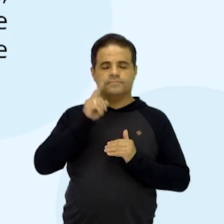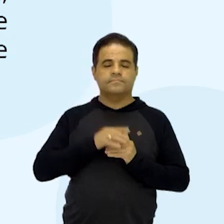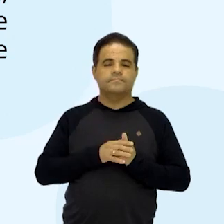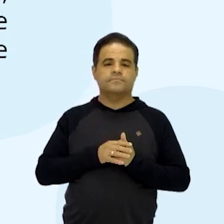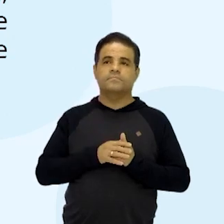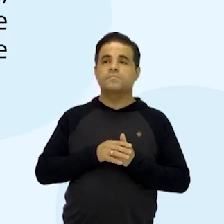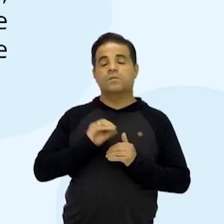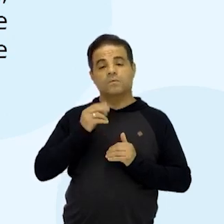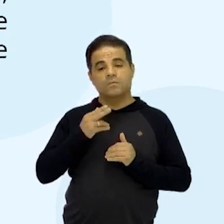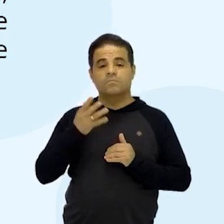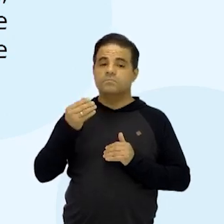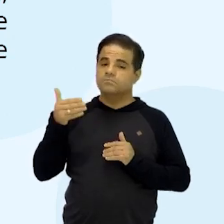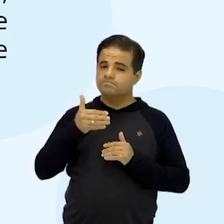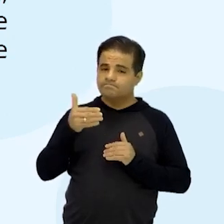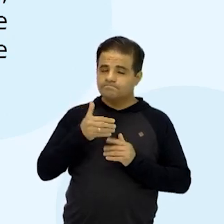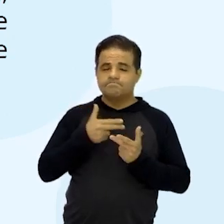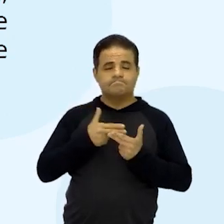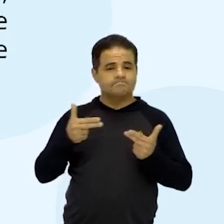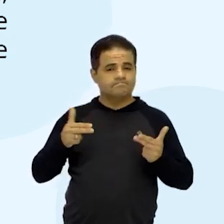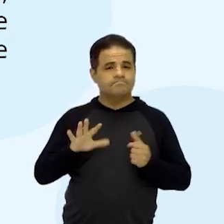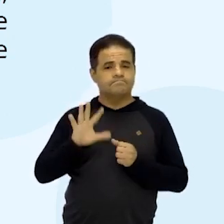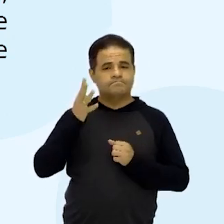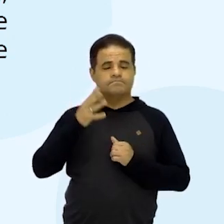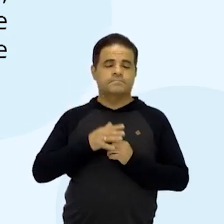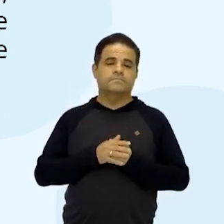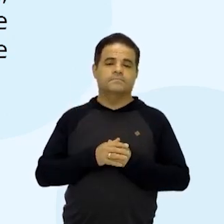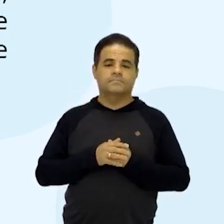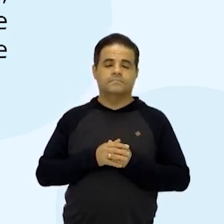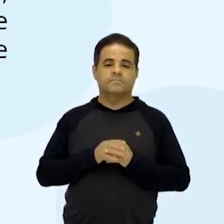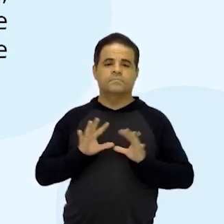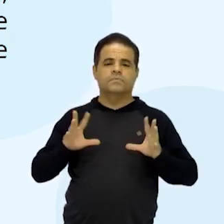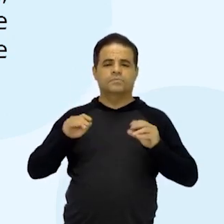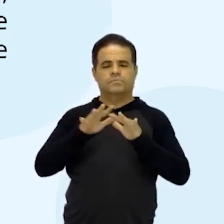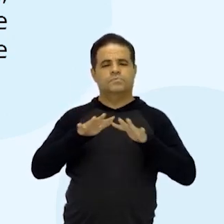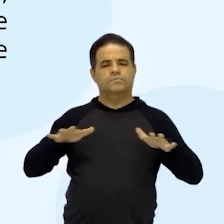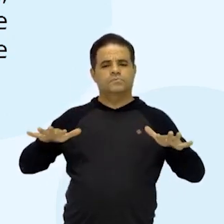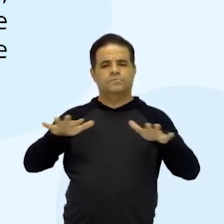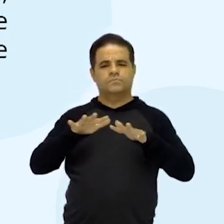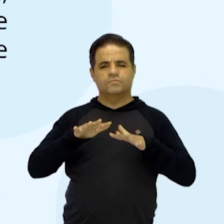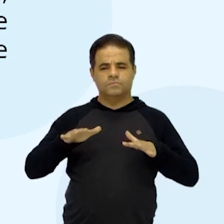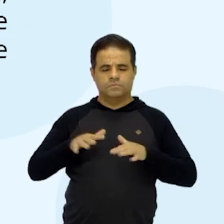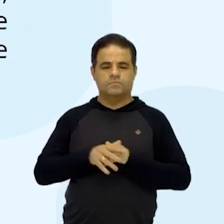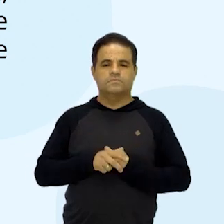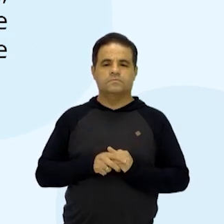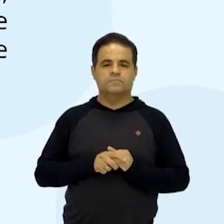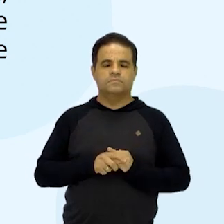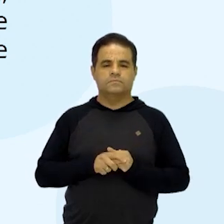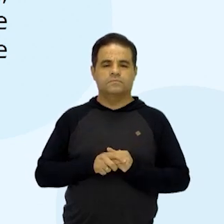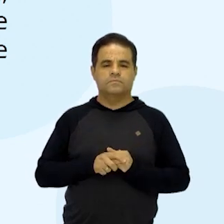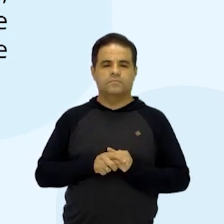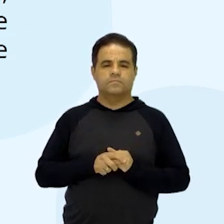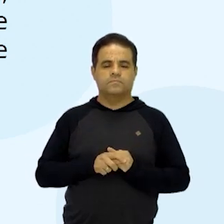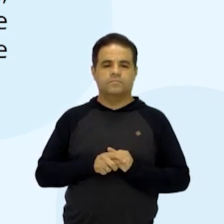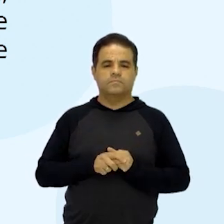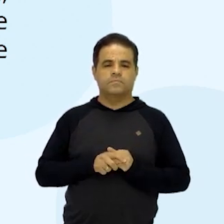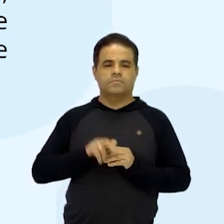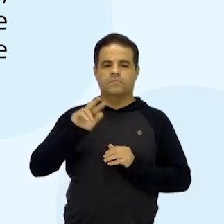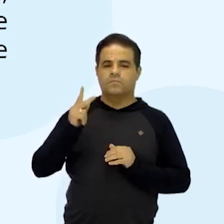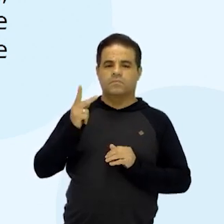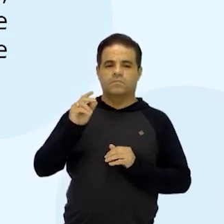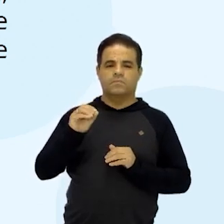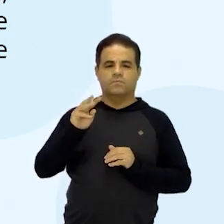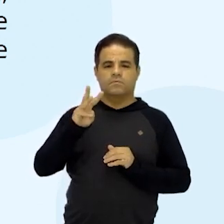ou com muita frequência. All around the world, por todo mundo. However, que é um